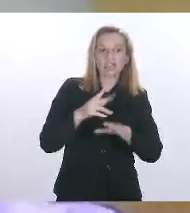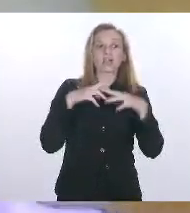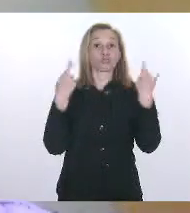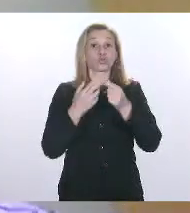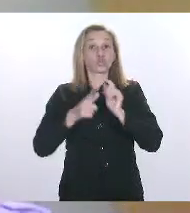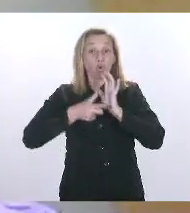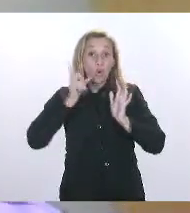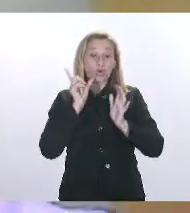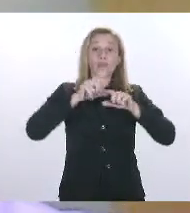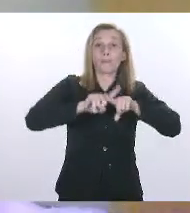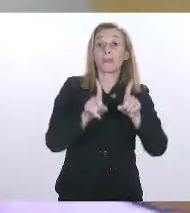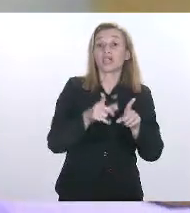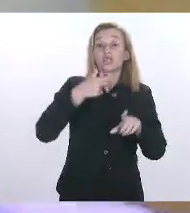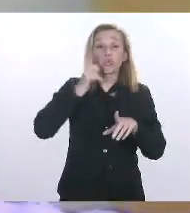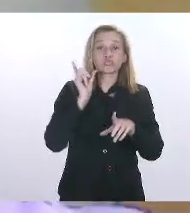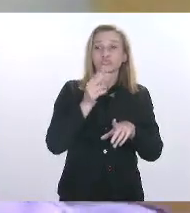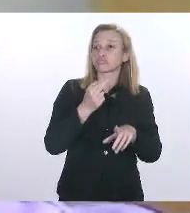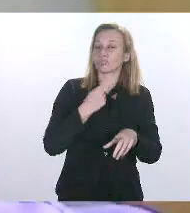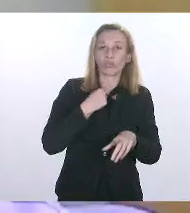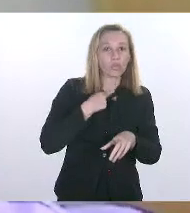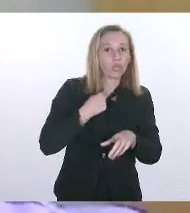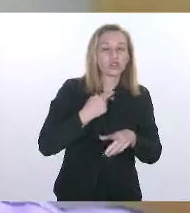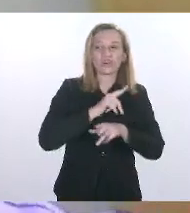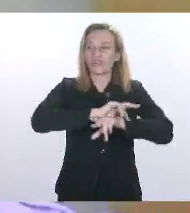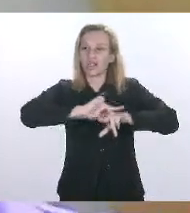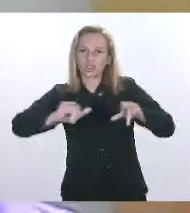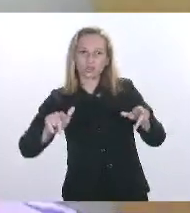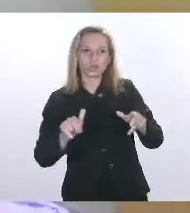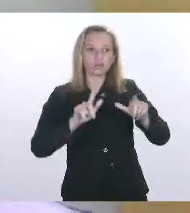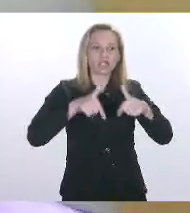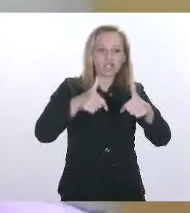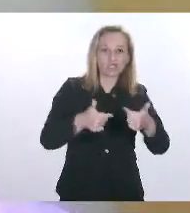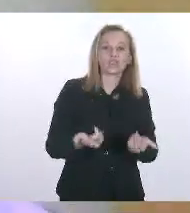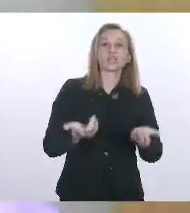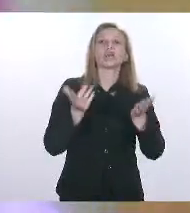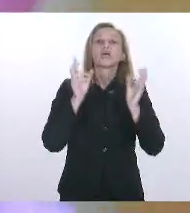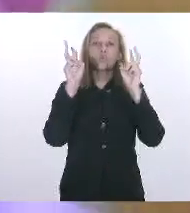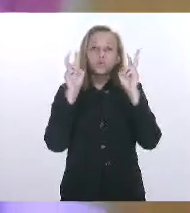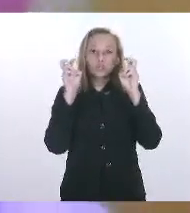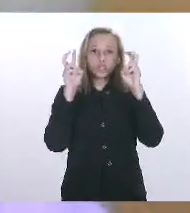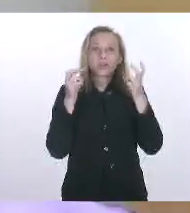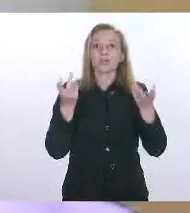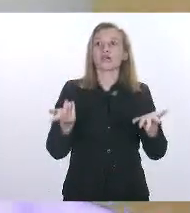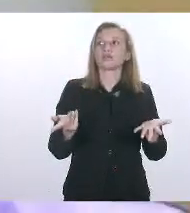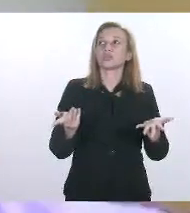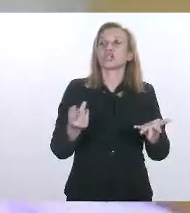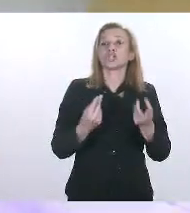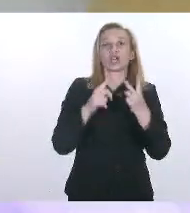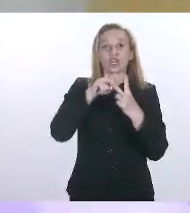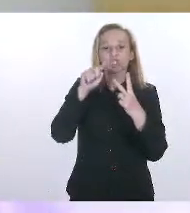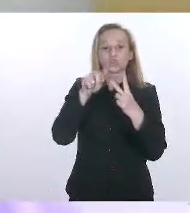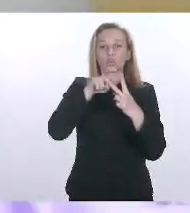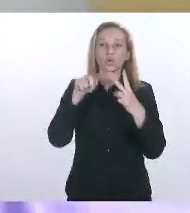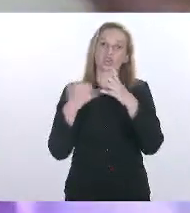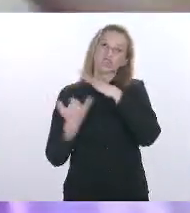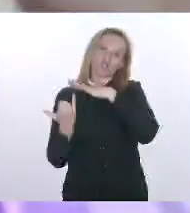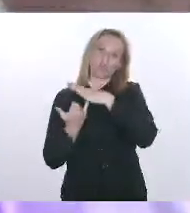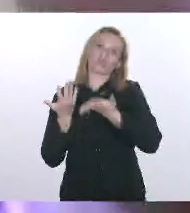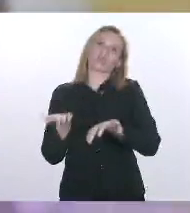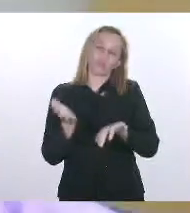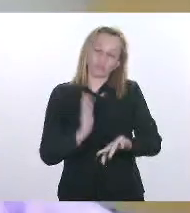ontem, mas ontem não tive tempo, havia muitas inscrições, deixei para hoje, e é o tema relacionado a 2 instituições